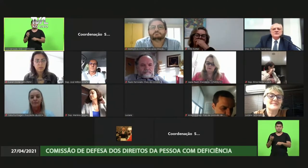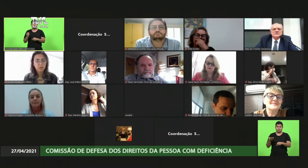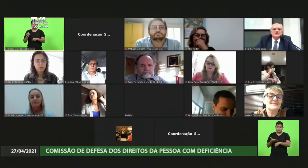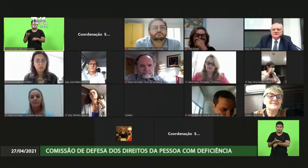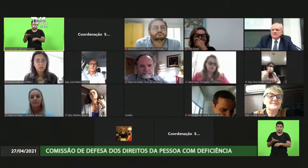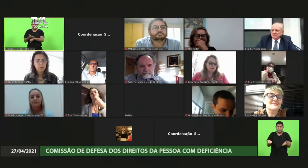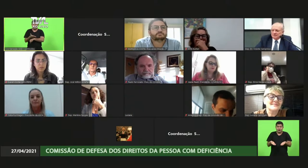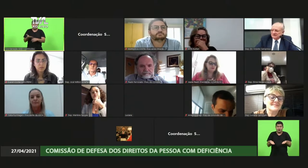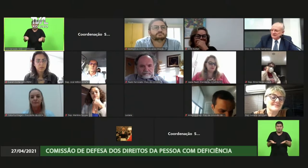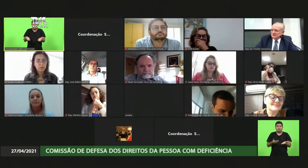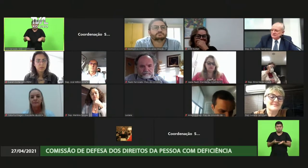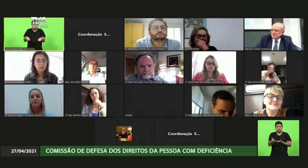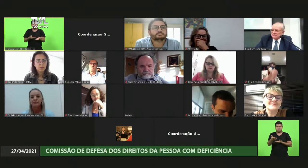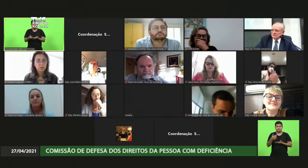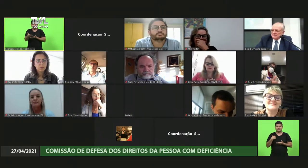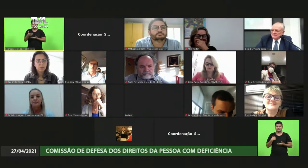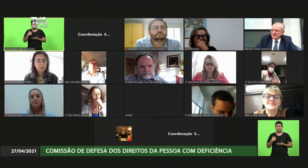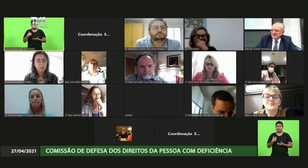Então,